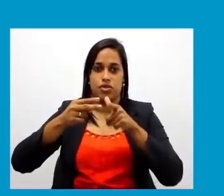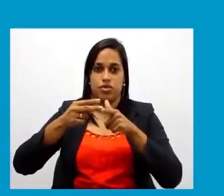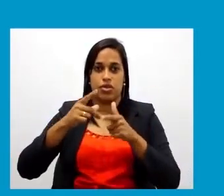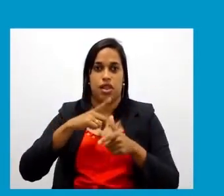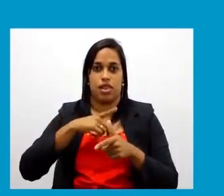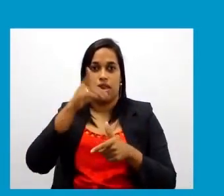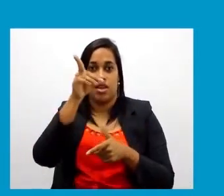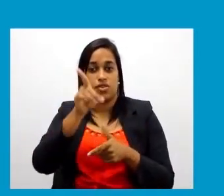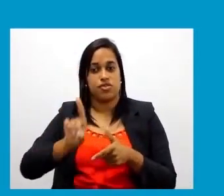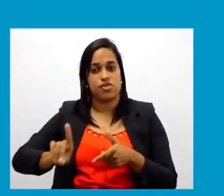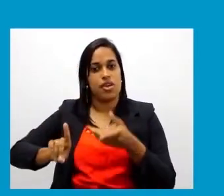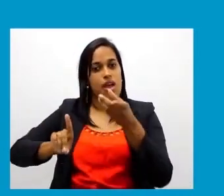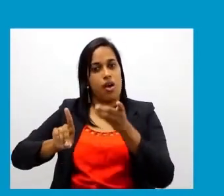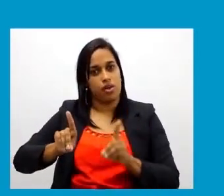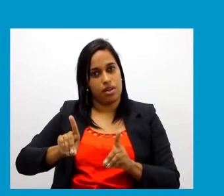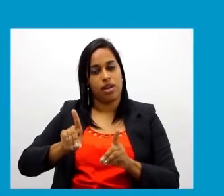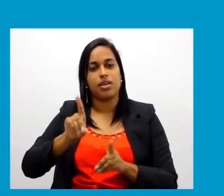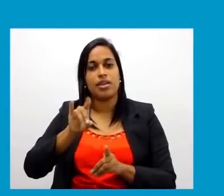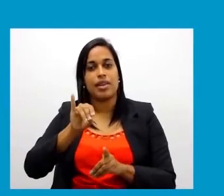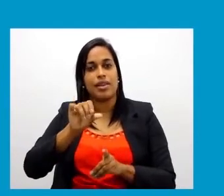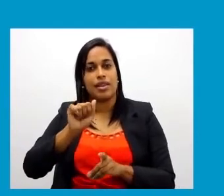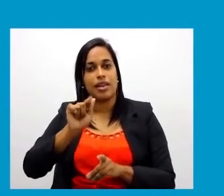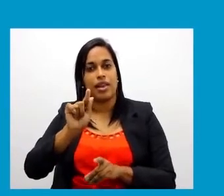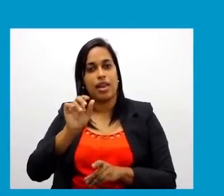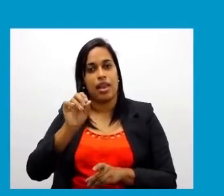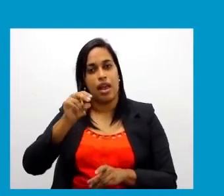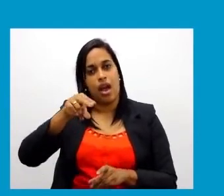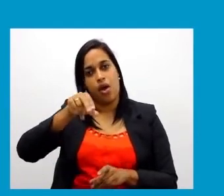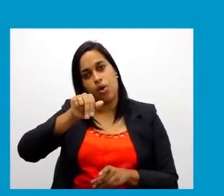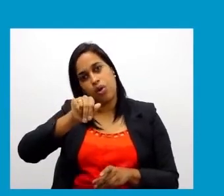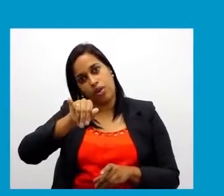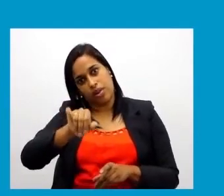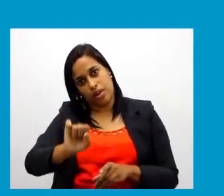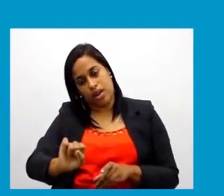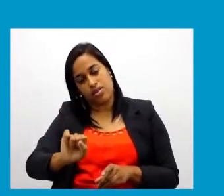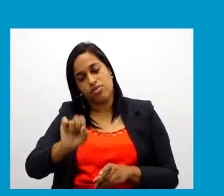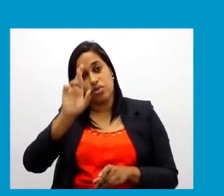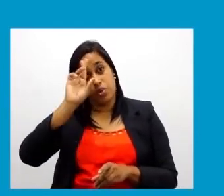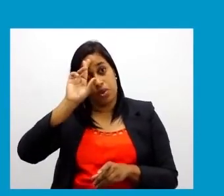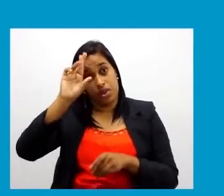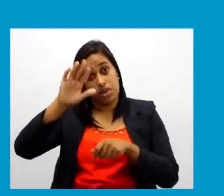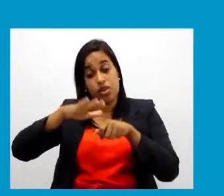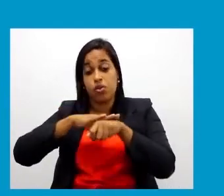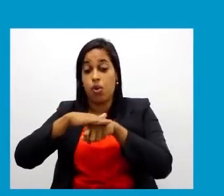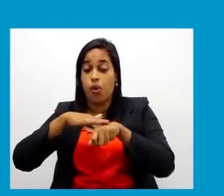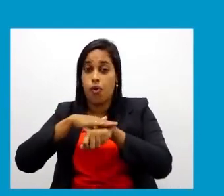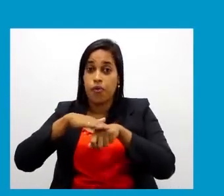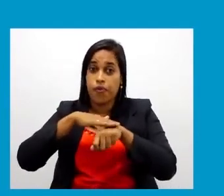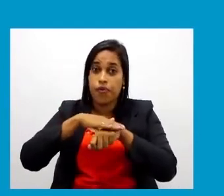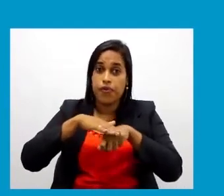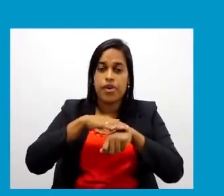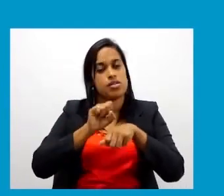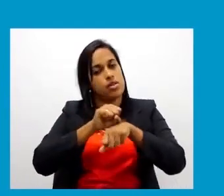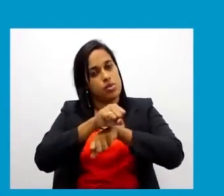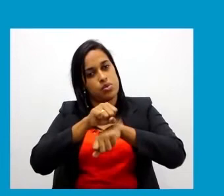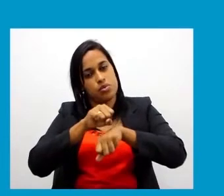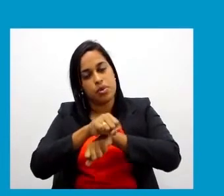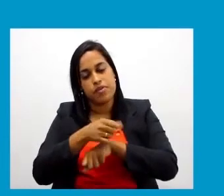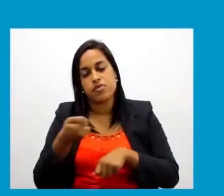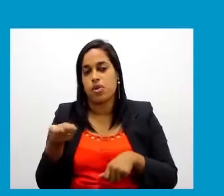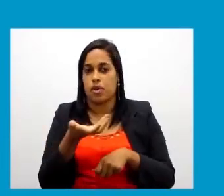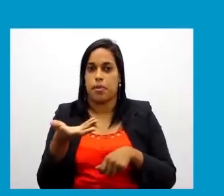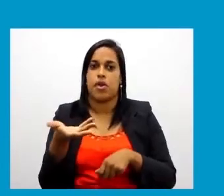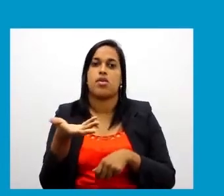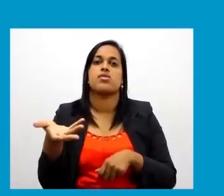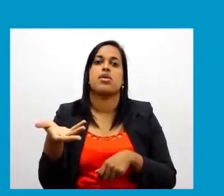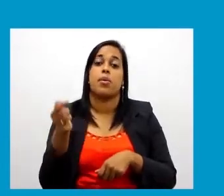as diagonais. É uma relação que vai acontecer entre níveis diferentes. Um diretor conversa com um supervisor de produção, por